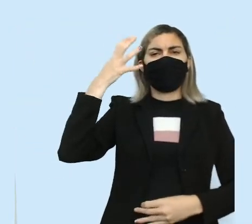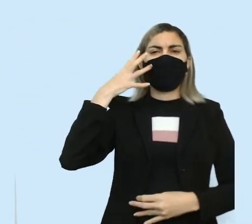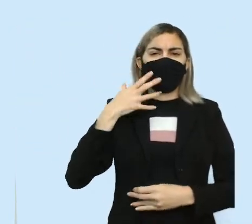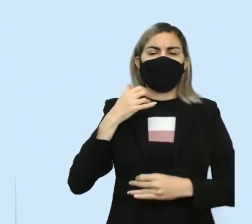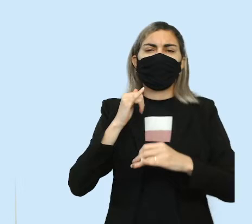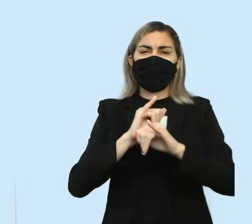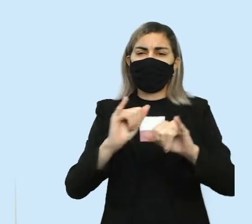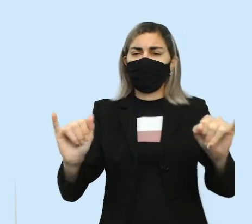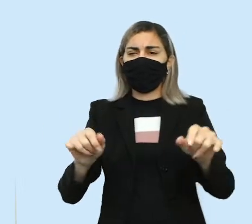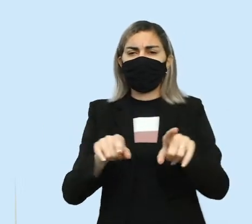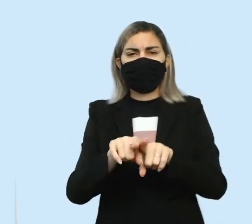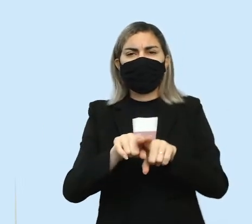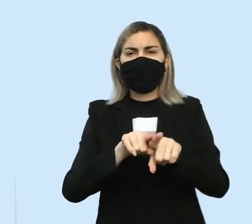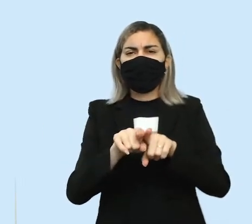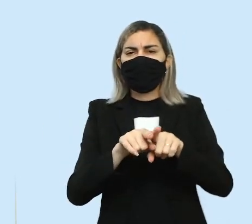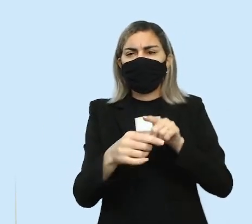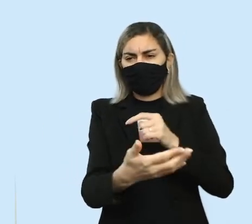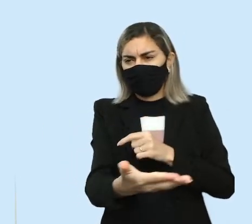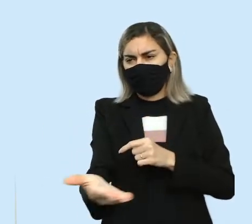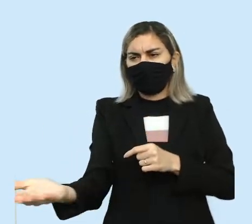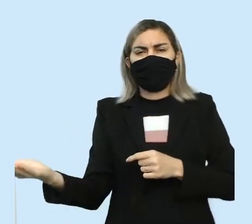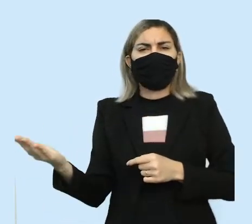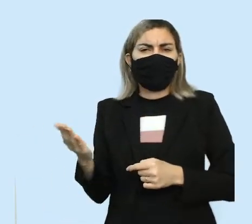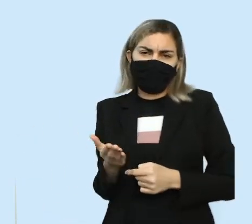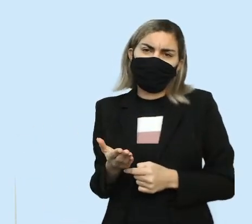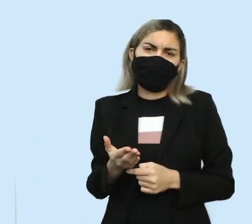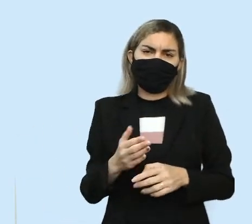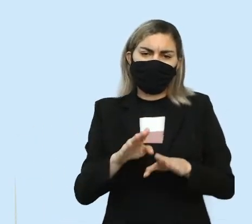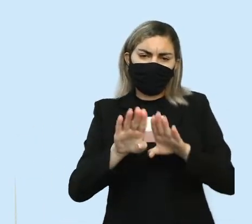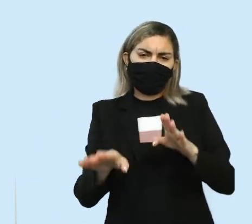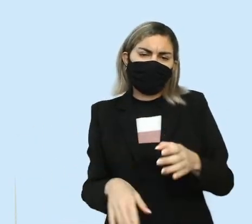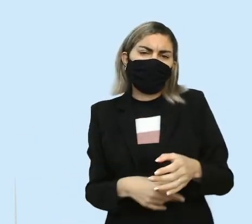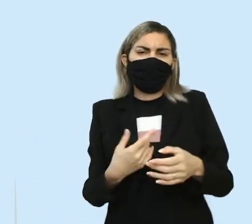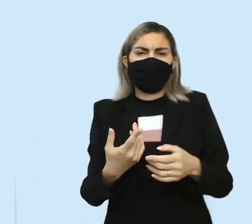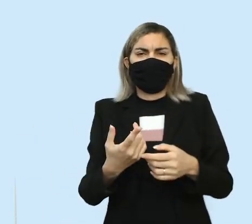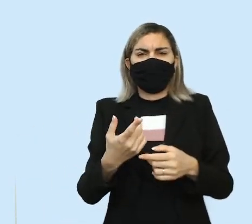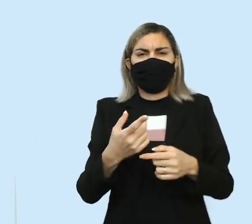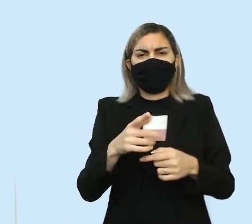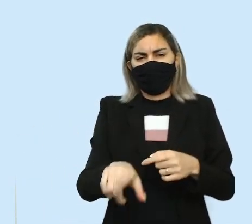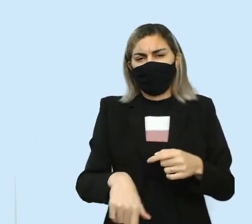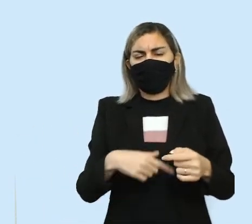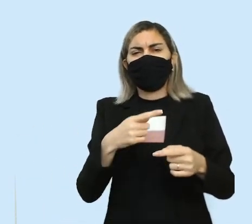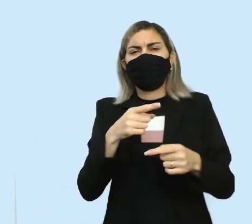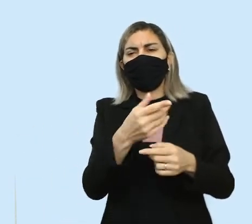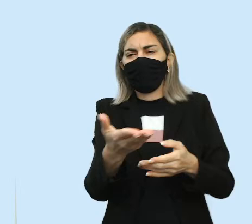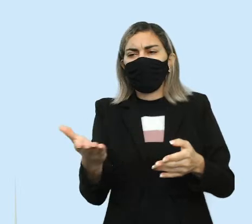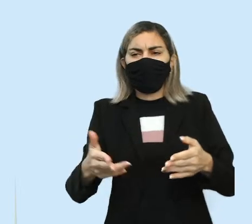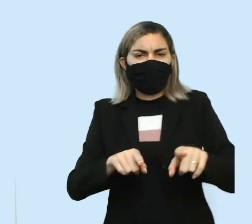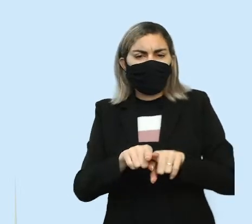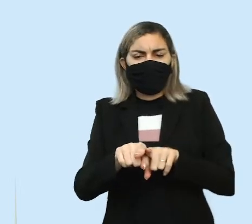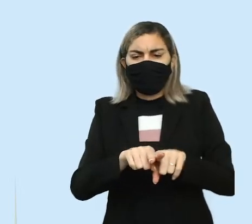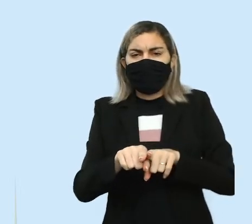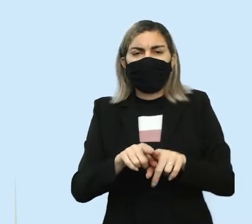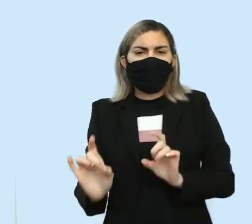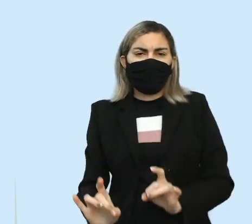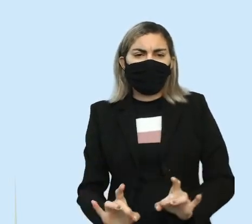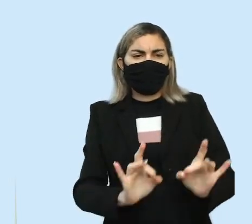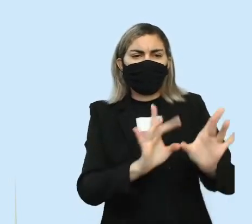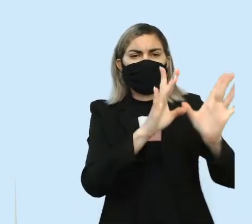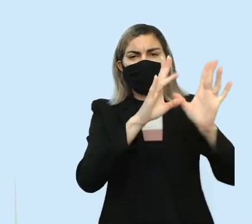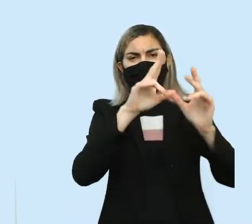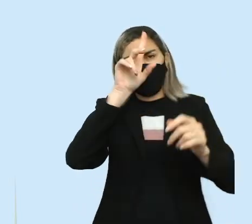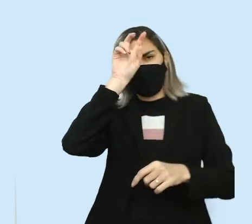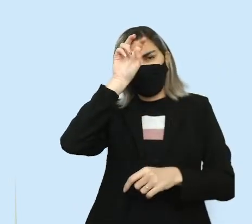dizer para os irmãos obviamente subestimaram, de forma que será esse José vendido para o